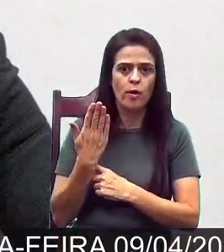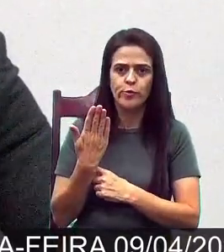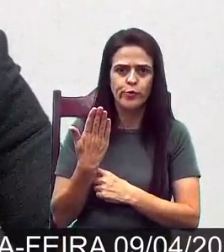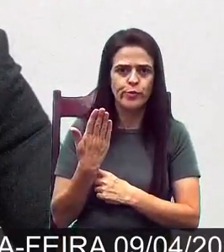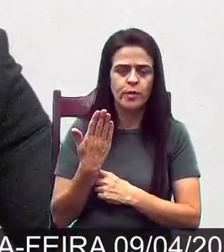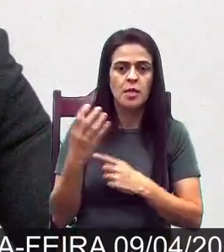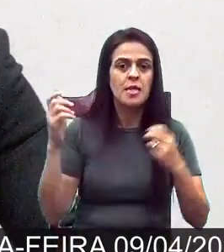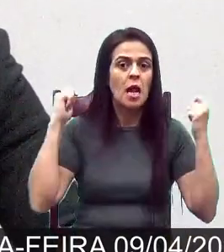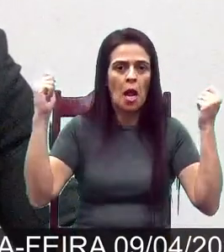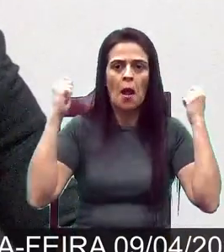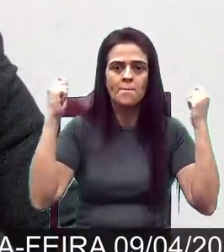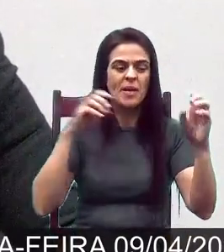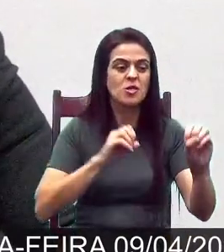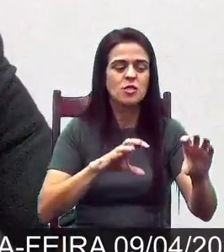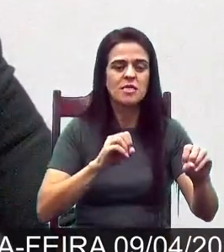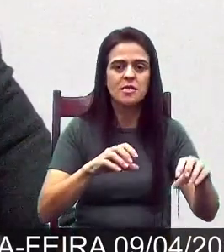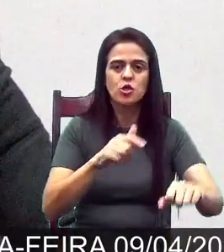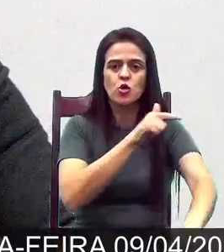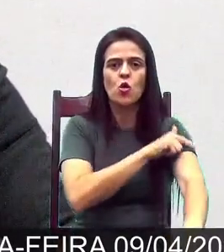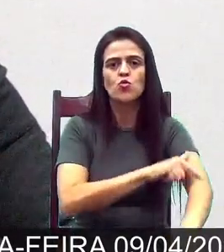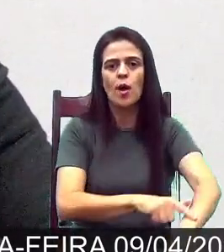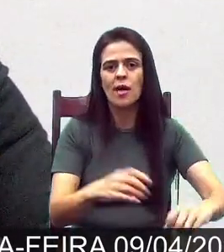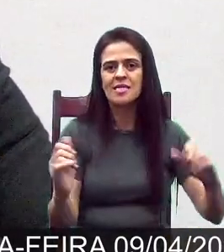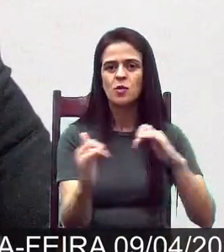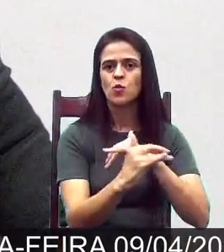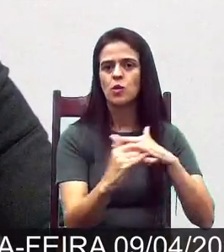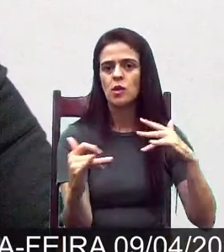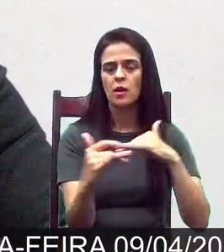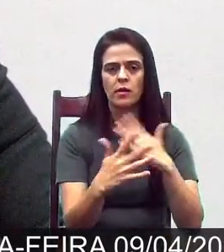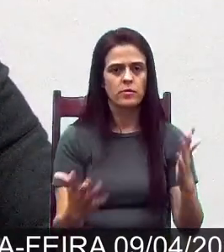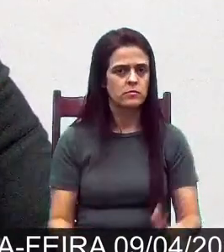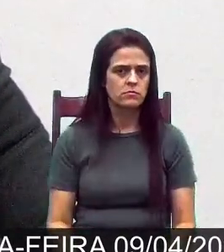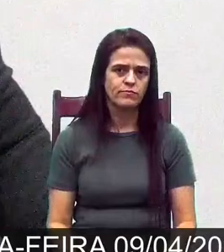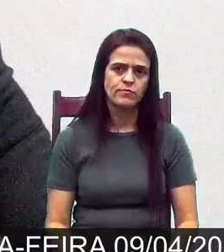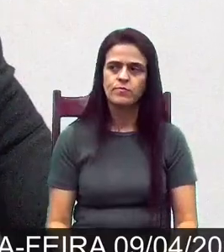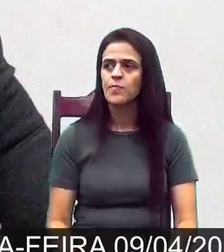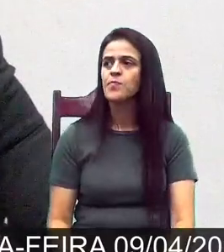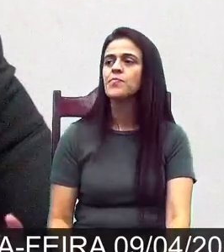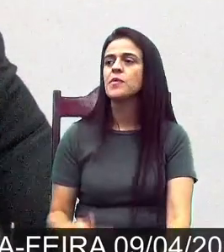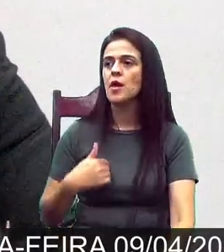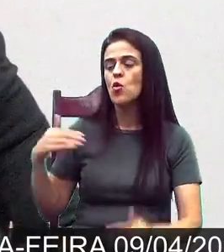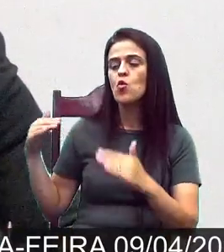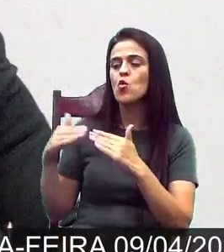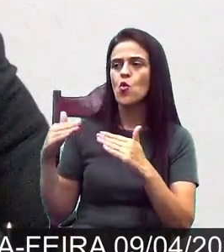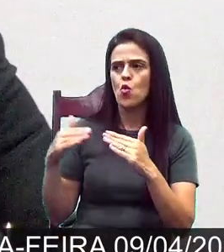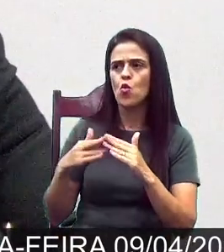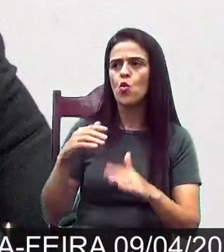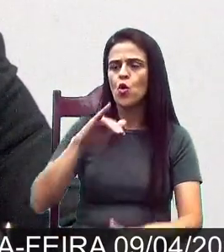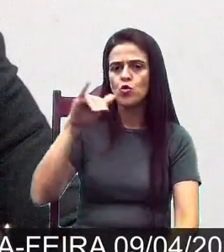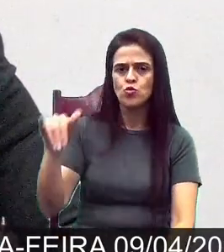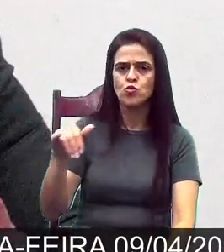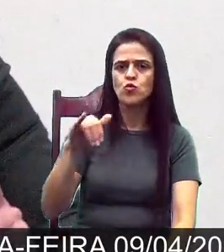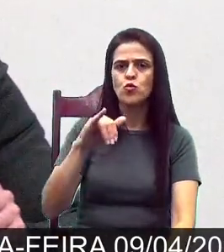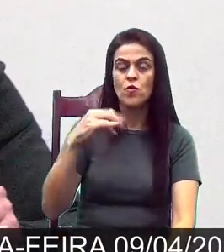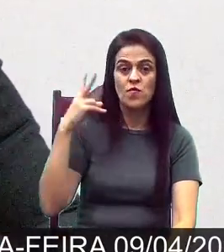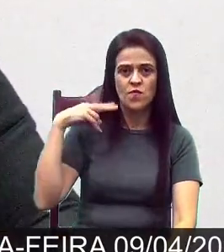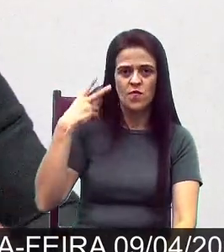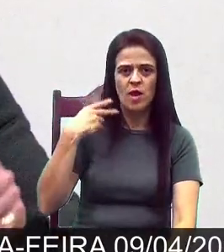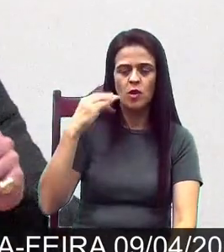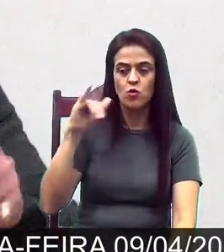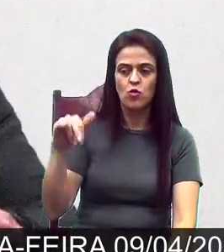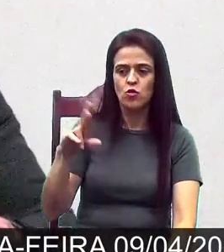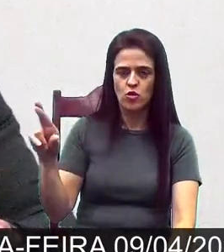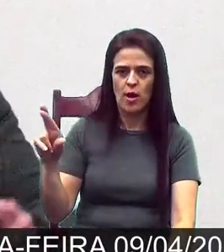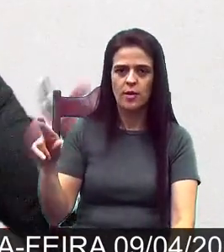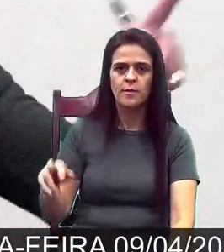cidadão, não ajuda na fluidez do trânsito. O trânsito é caótico. O Jair fala e tem que ser replicado. Você pegar um cone,